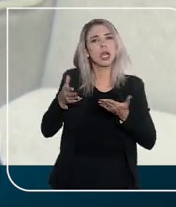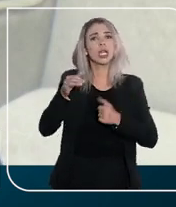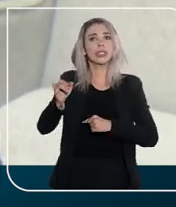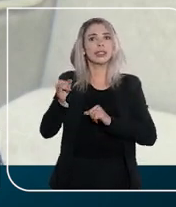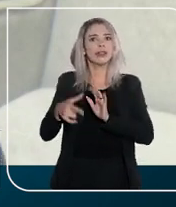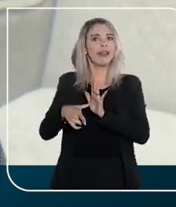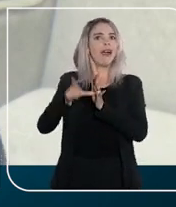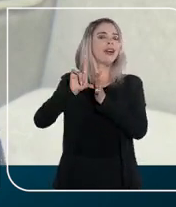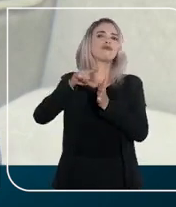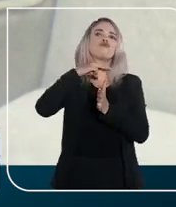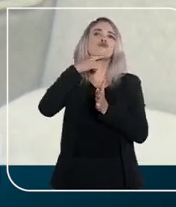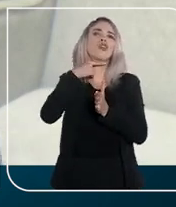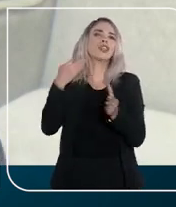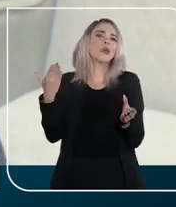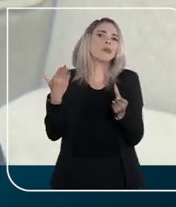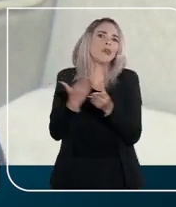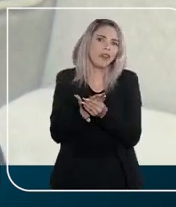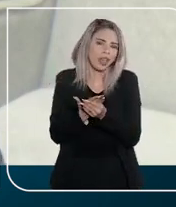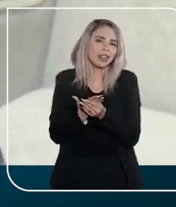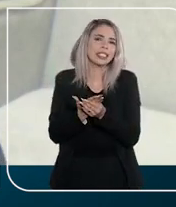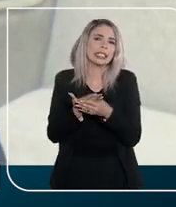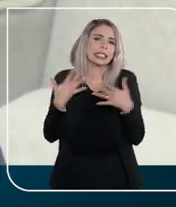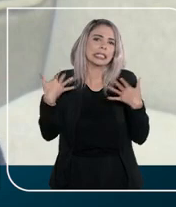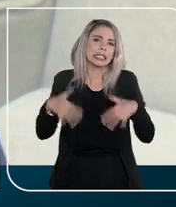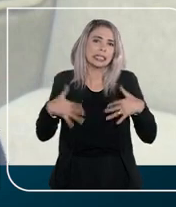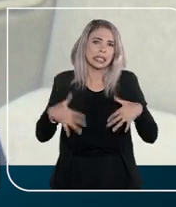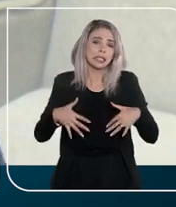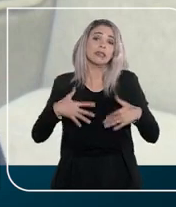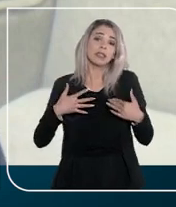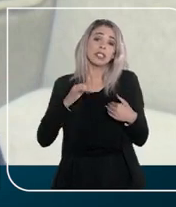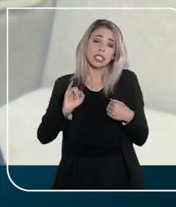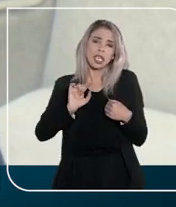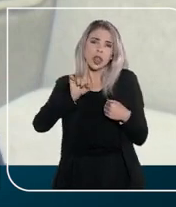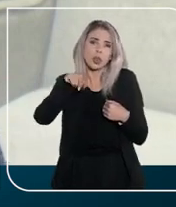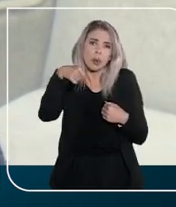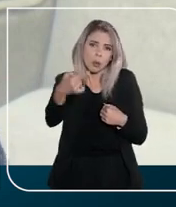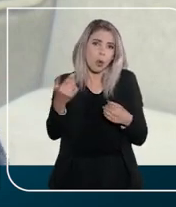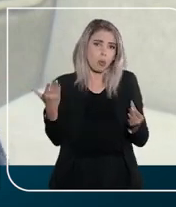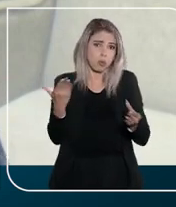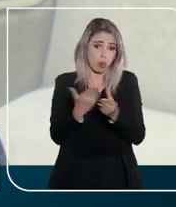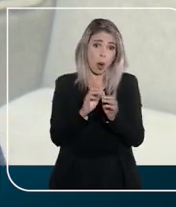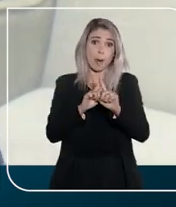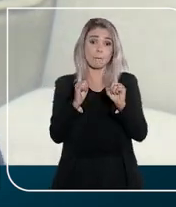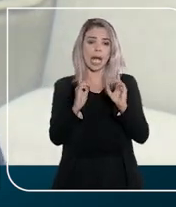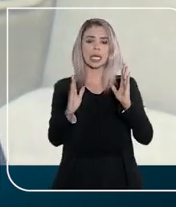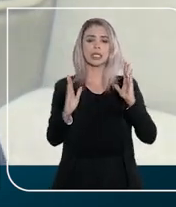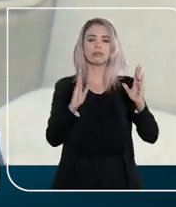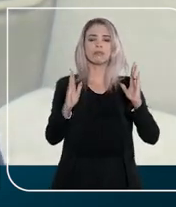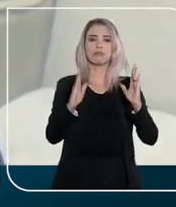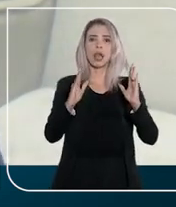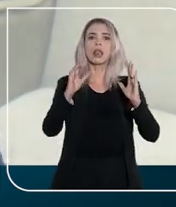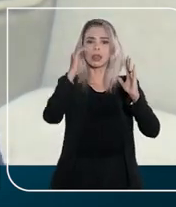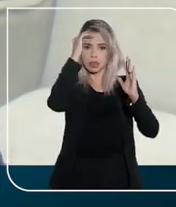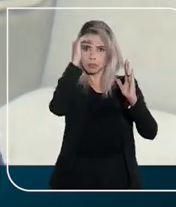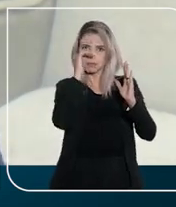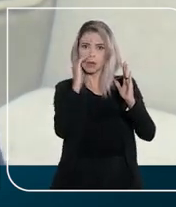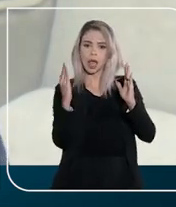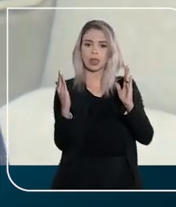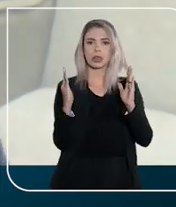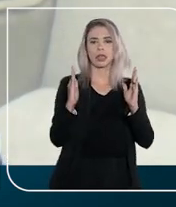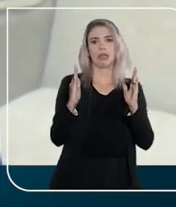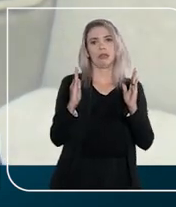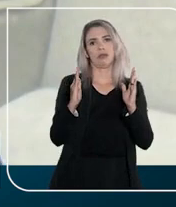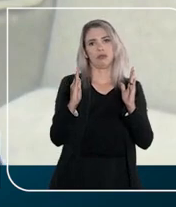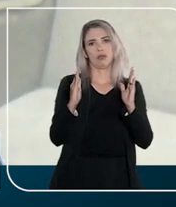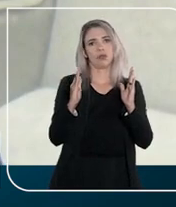no momento talvez mais precoce, o fato de tê-lo feito no momento posterior, dentro do prazo para ajuizamento do mandado de segurança,